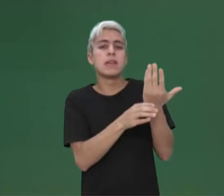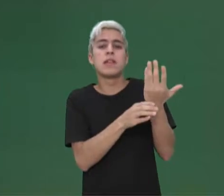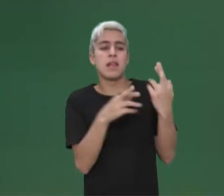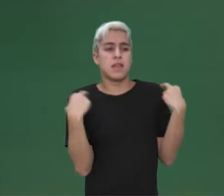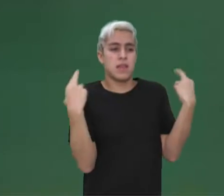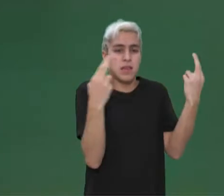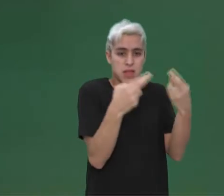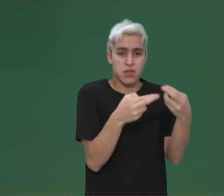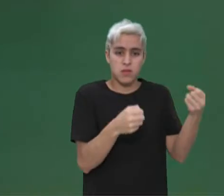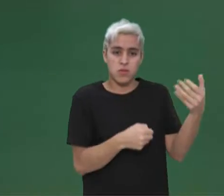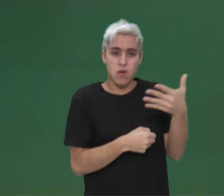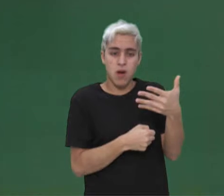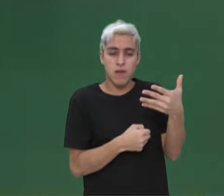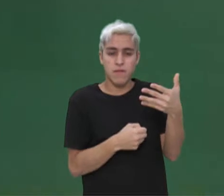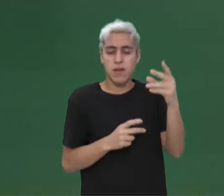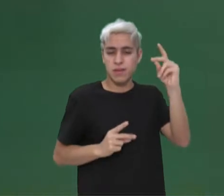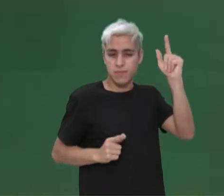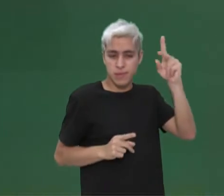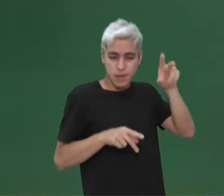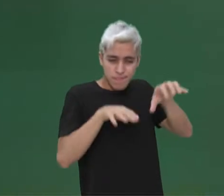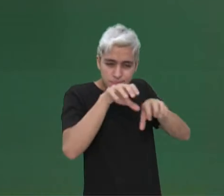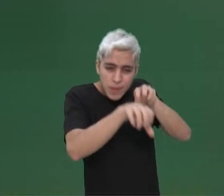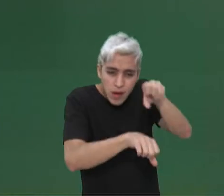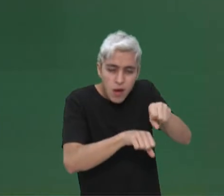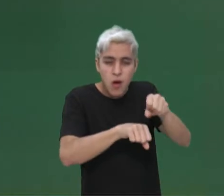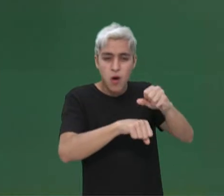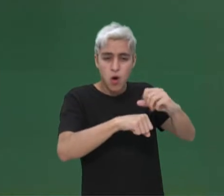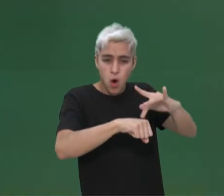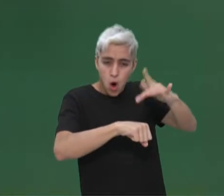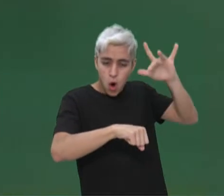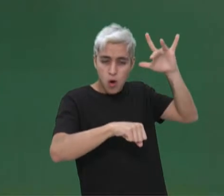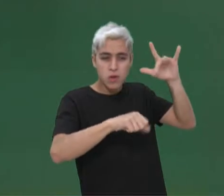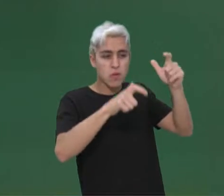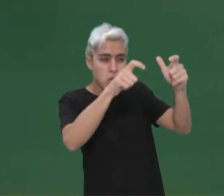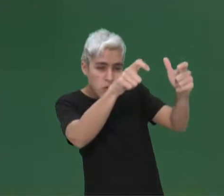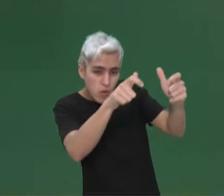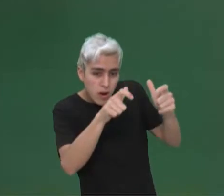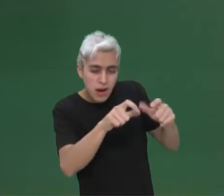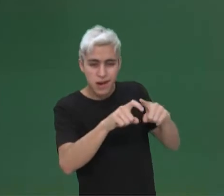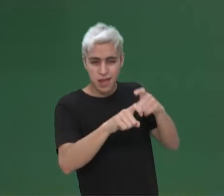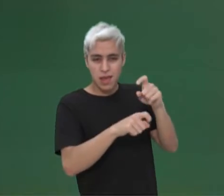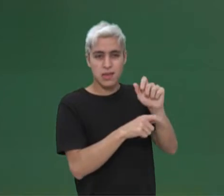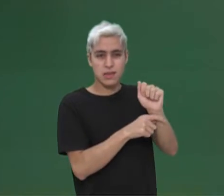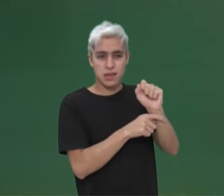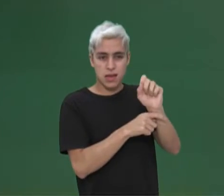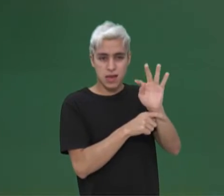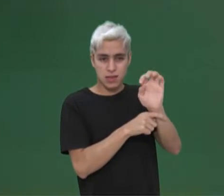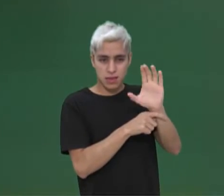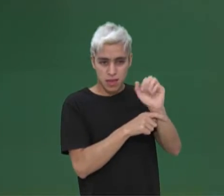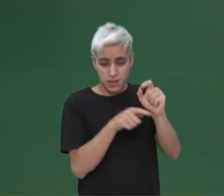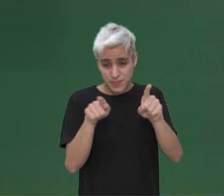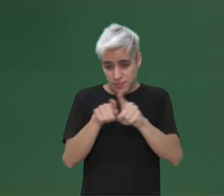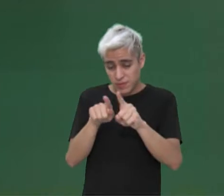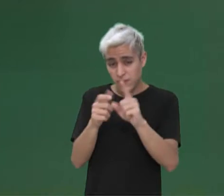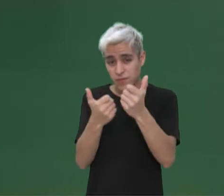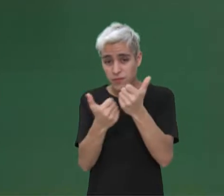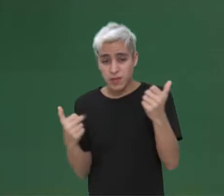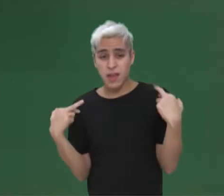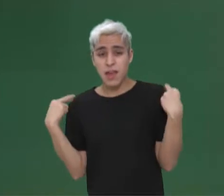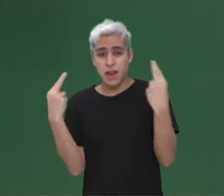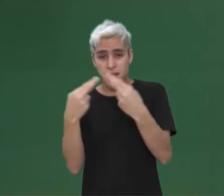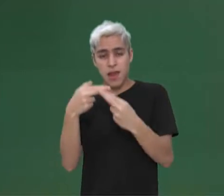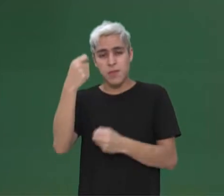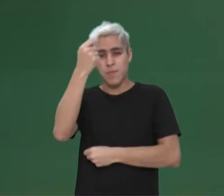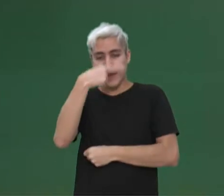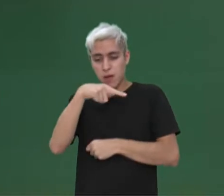vice-reinado da Nova Espanha, para explorar esse ouro, onde era a área do Império Azteca, e o vice-reinado do Peru, para explorar